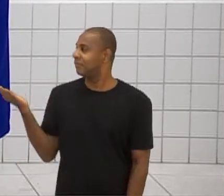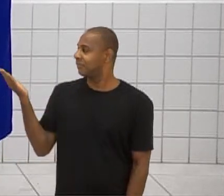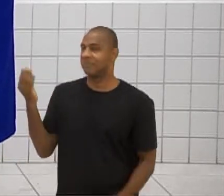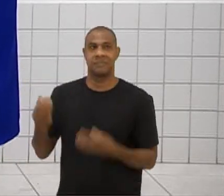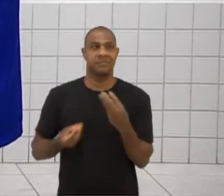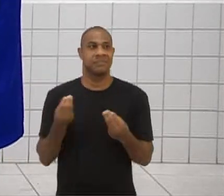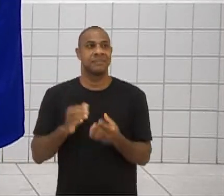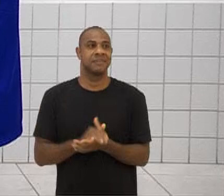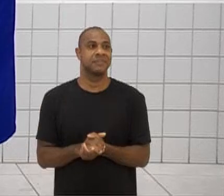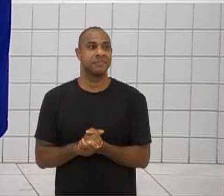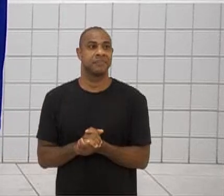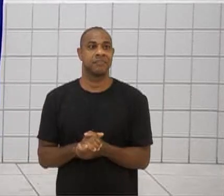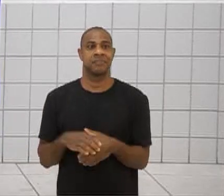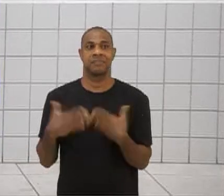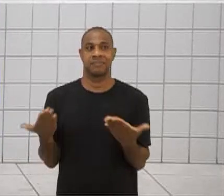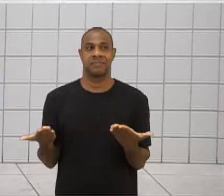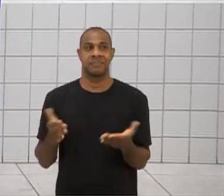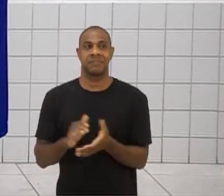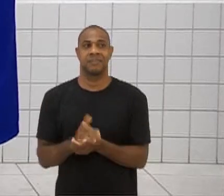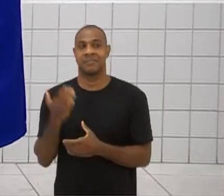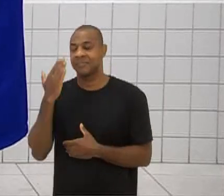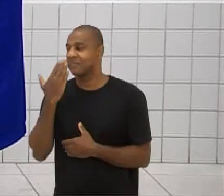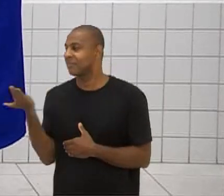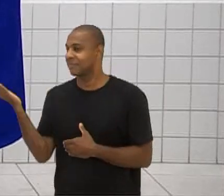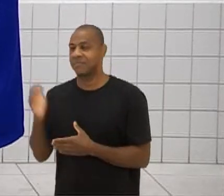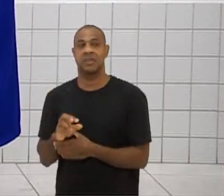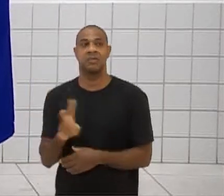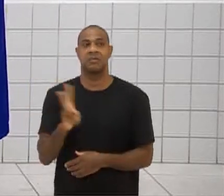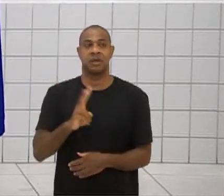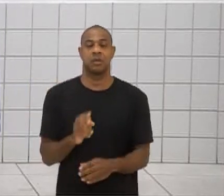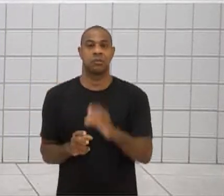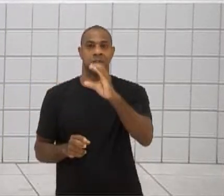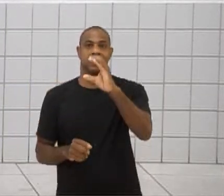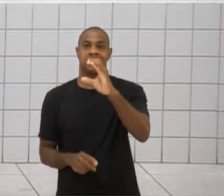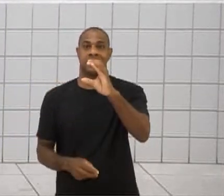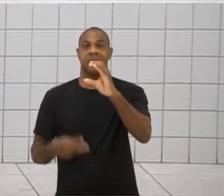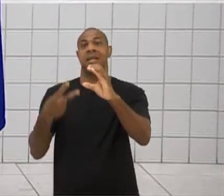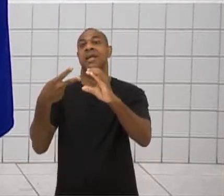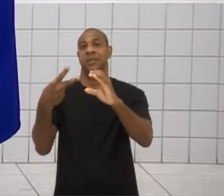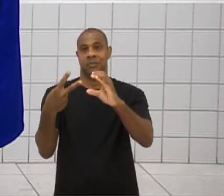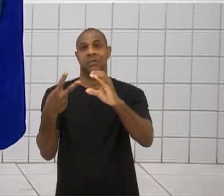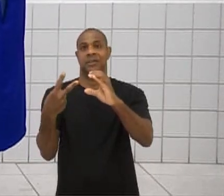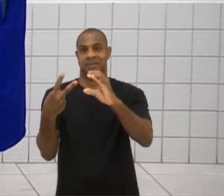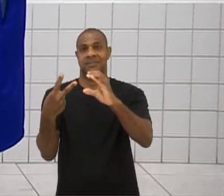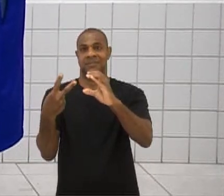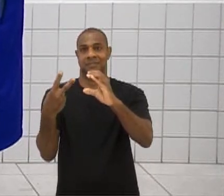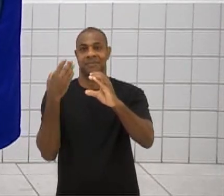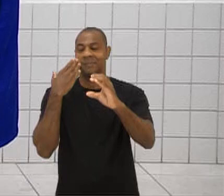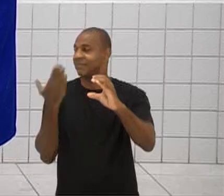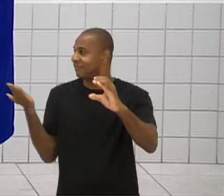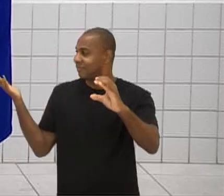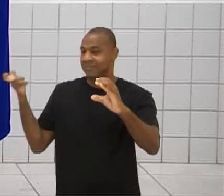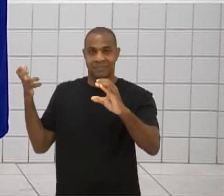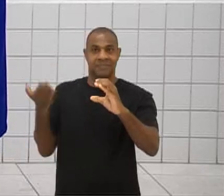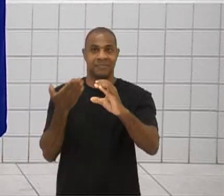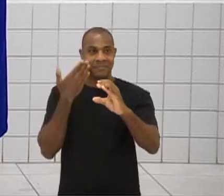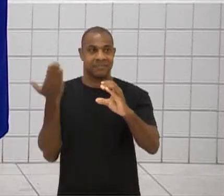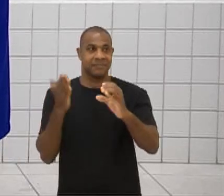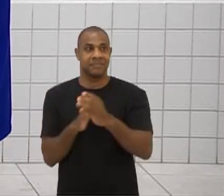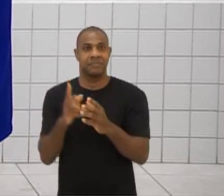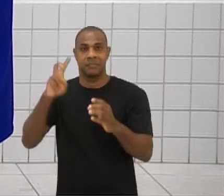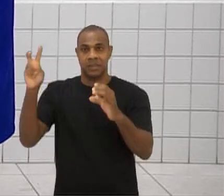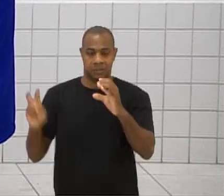desculpa aí, gente. Erro da valor pecinha. Do C é 2. E é o que acontece aqui, ó. Isolando aqui, né? Passando o C para